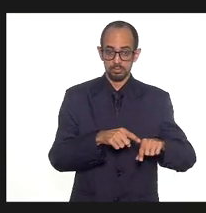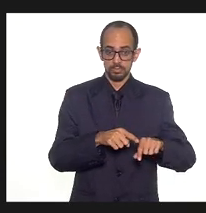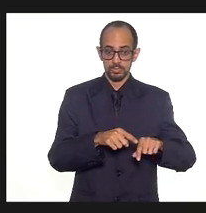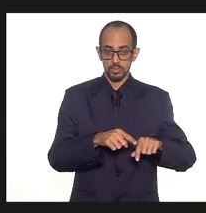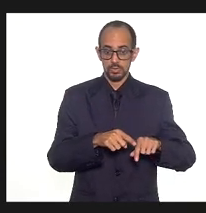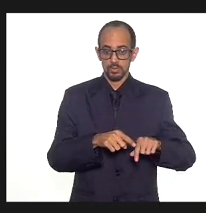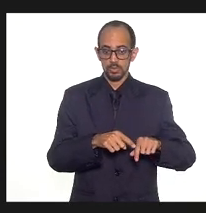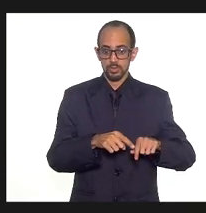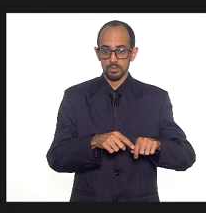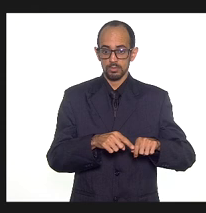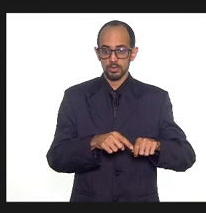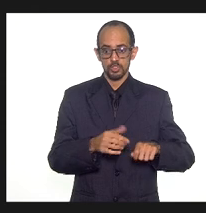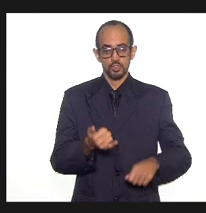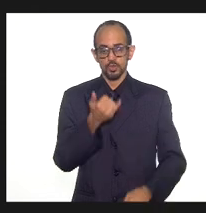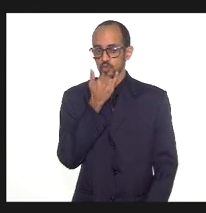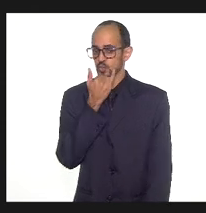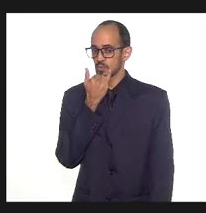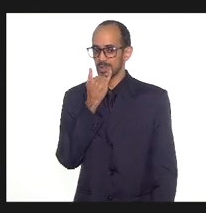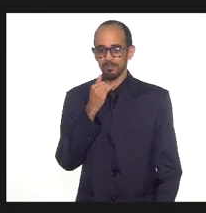isso tudo